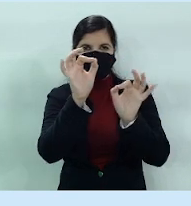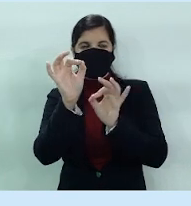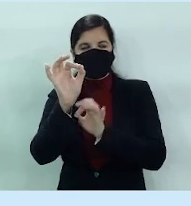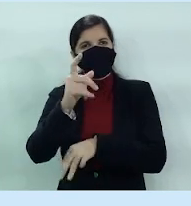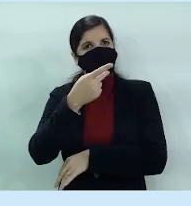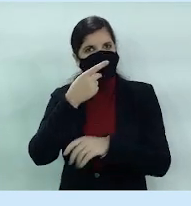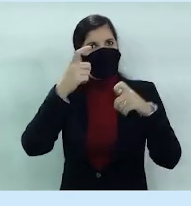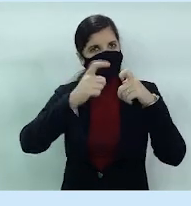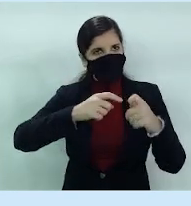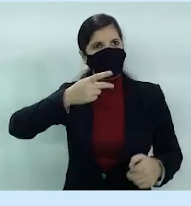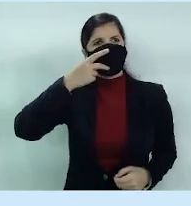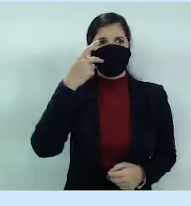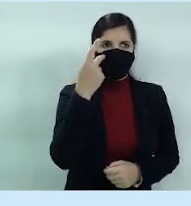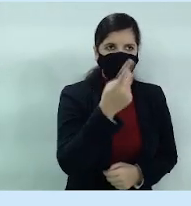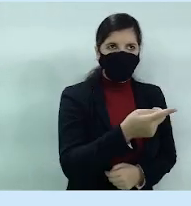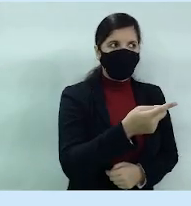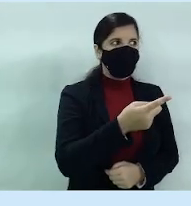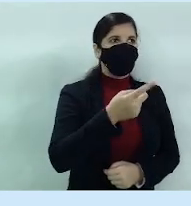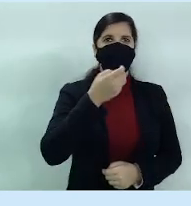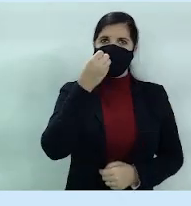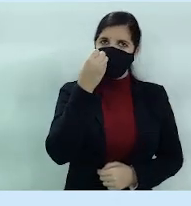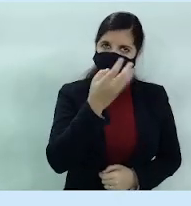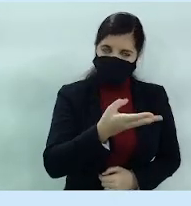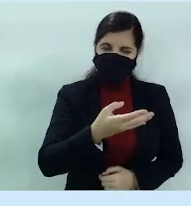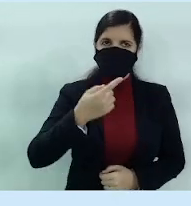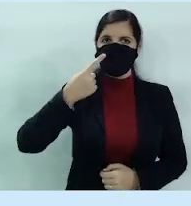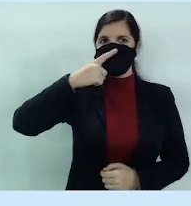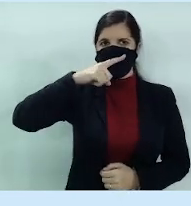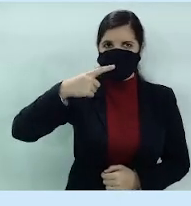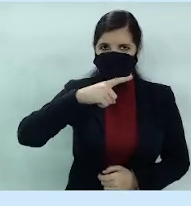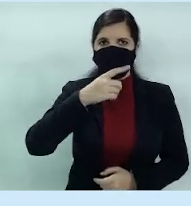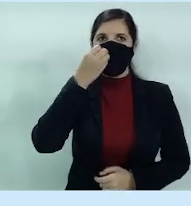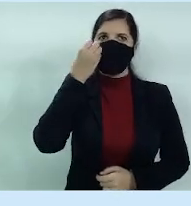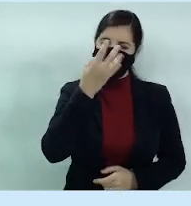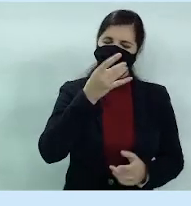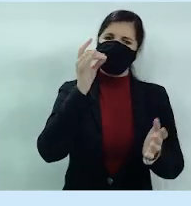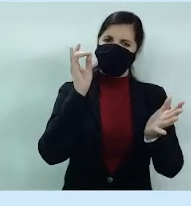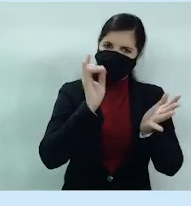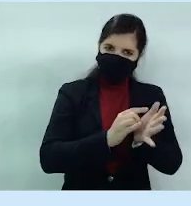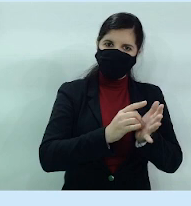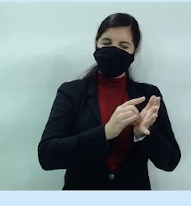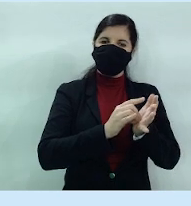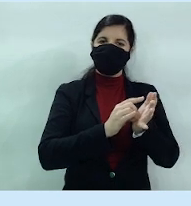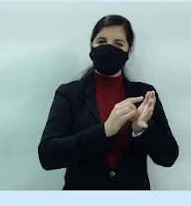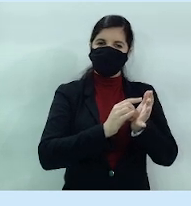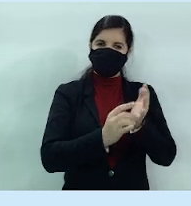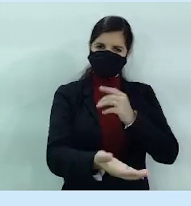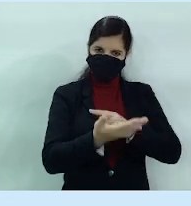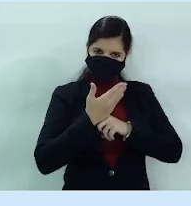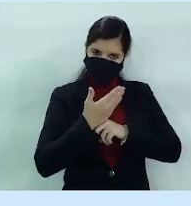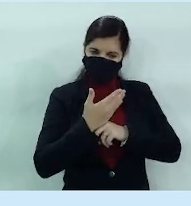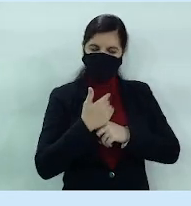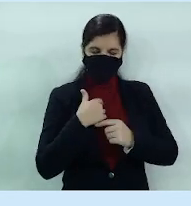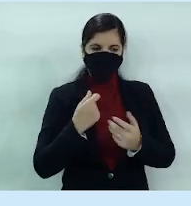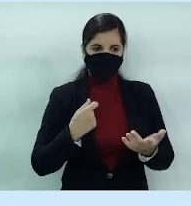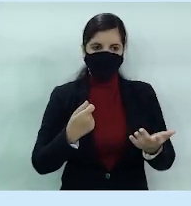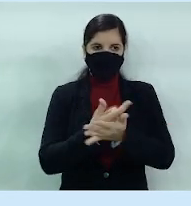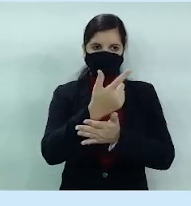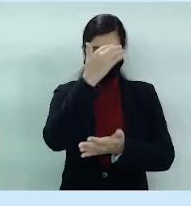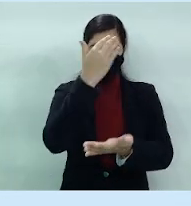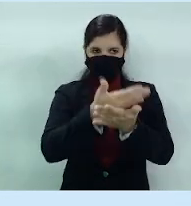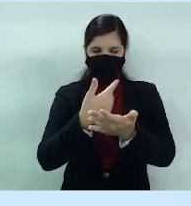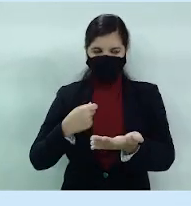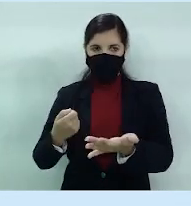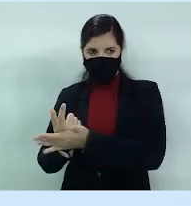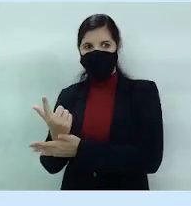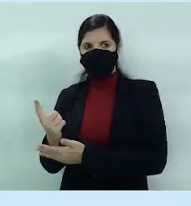o dentista está falando que aquele creme dental, ele funciona, que ele é eficaz, então eu vou confiar e